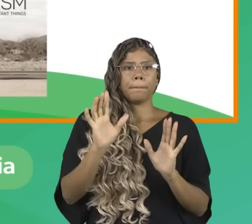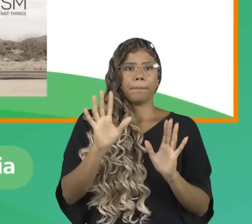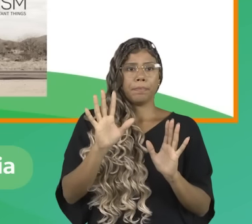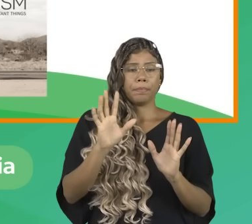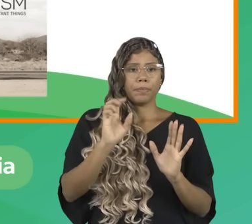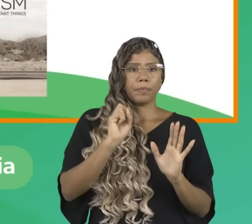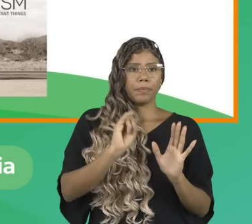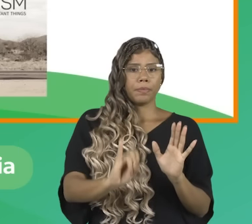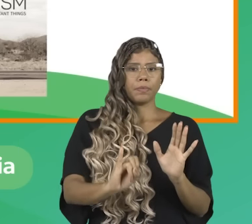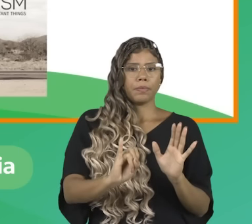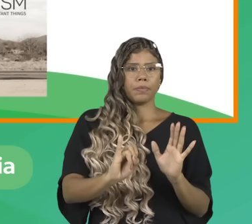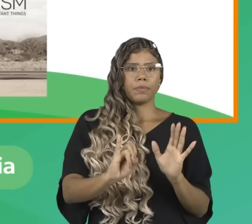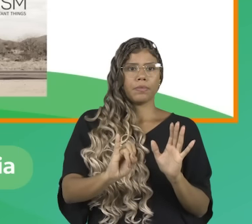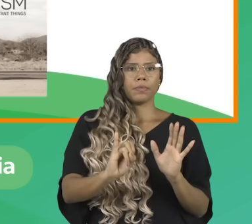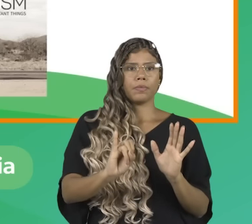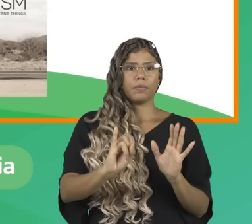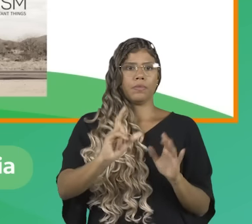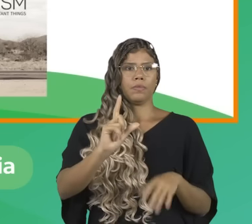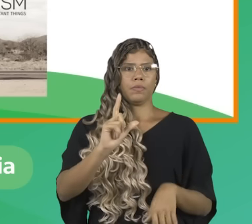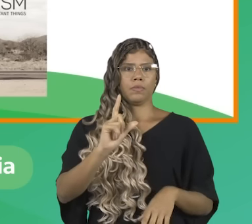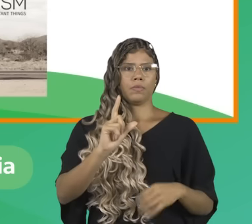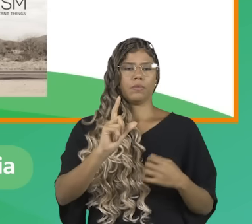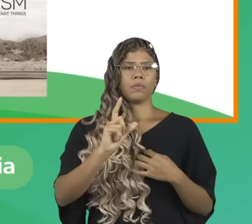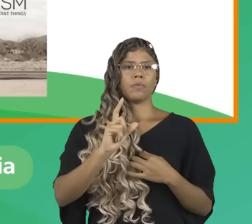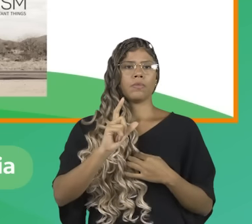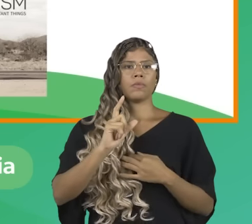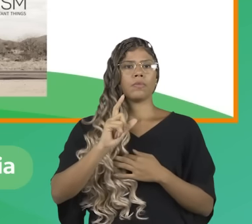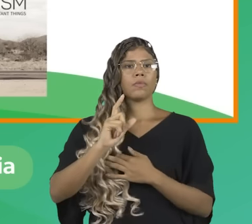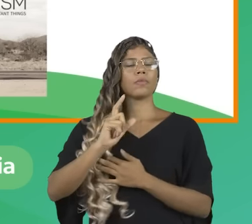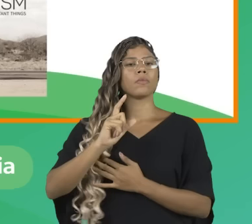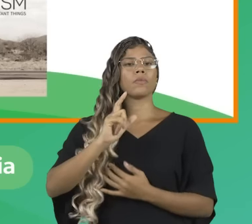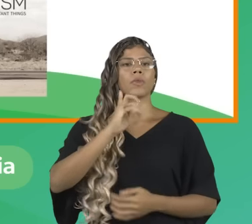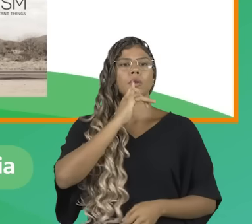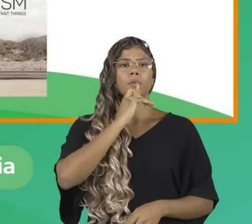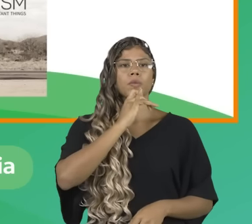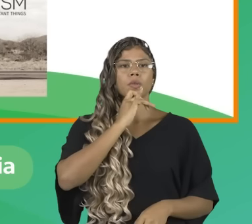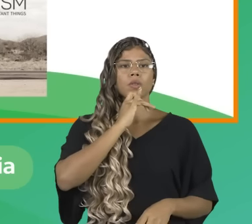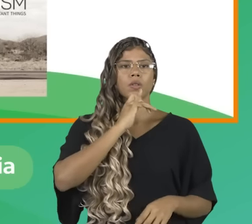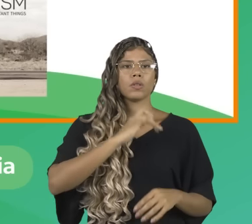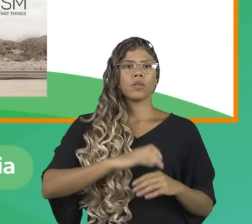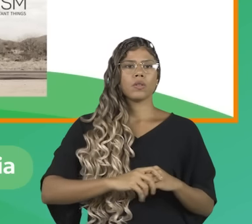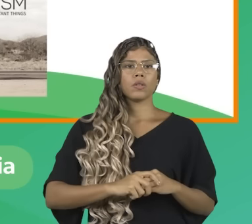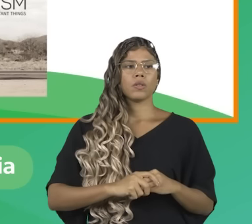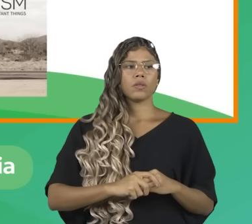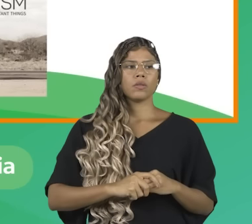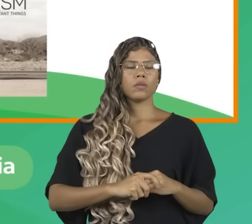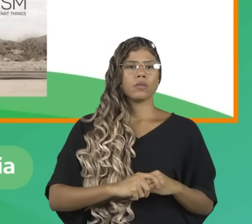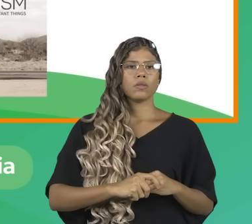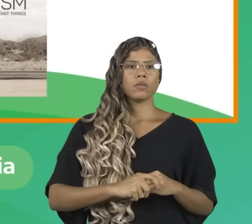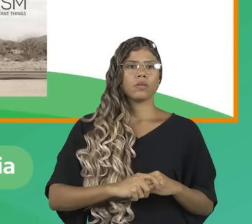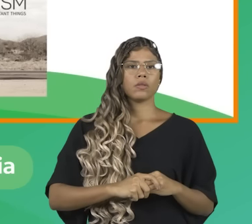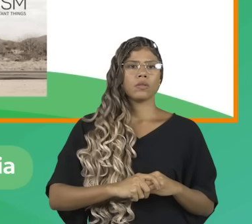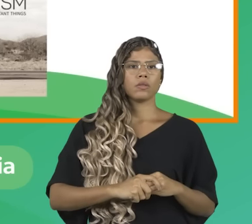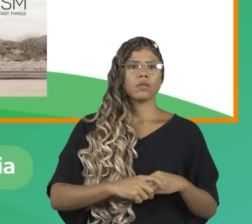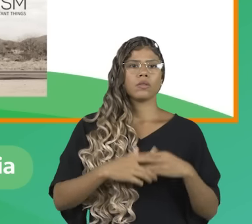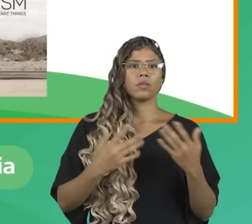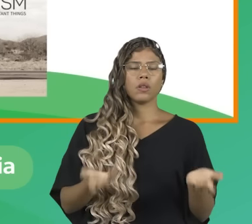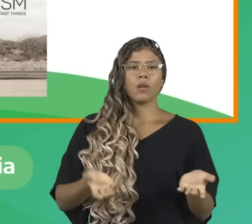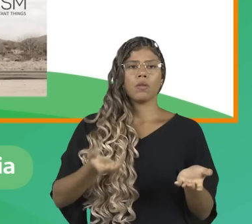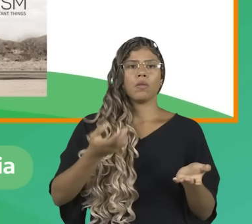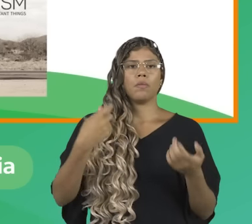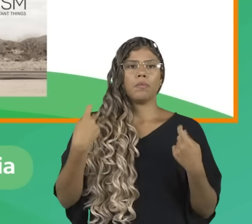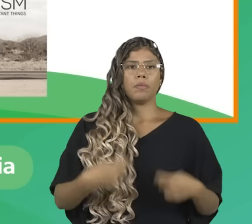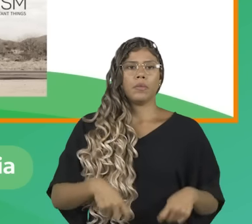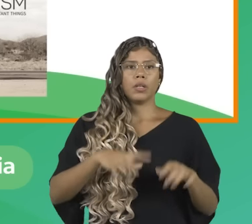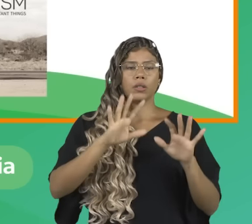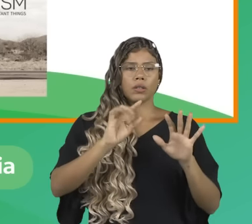seja menos, mas que atenda a mais necessidades. Ou seja, vale mais a pena você comprar vários produtos para